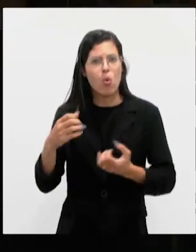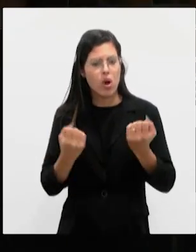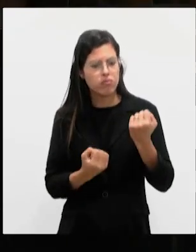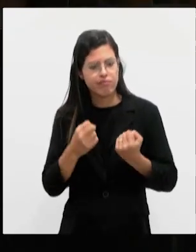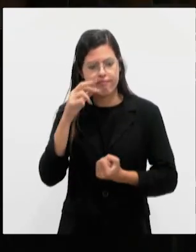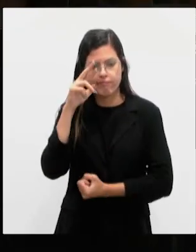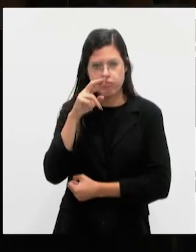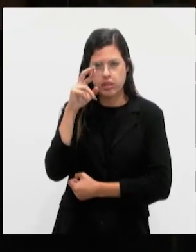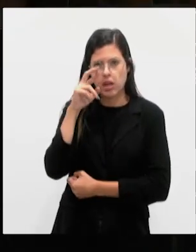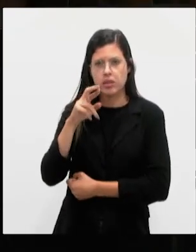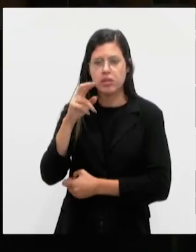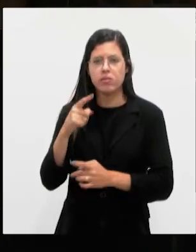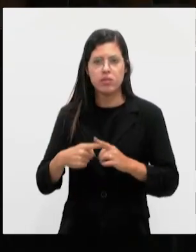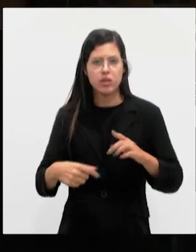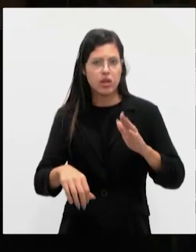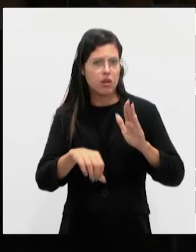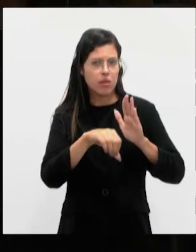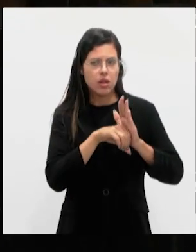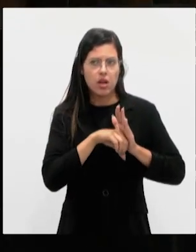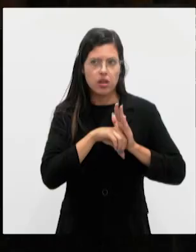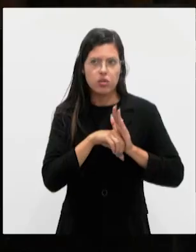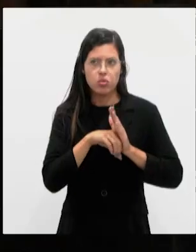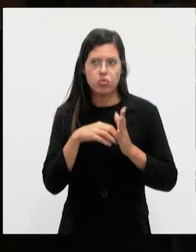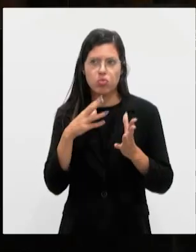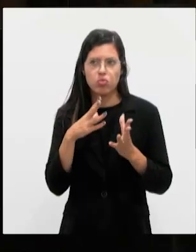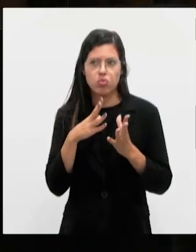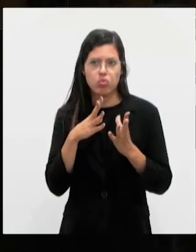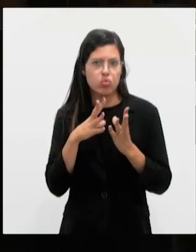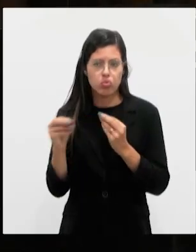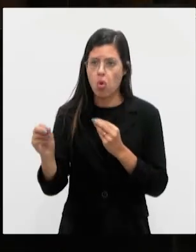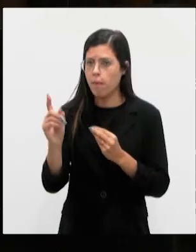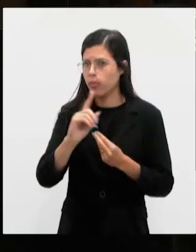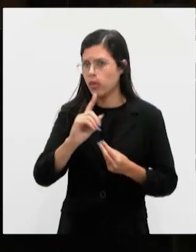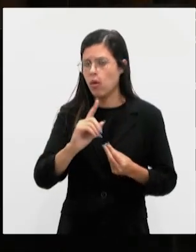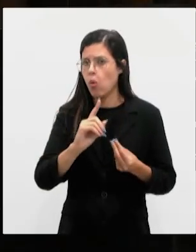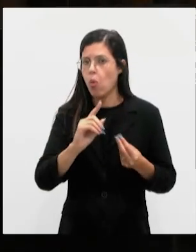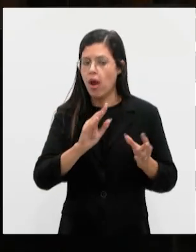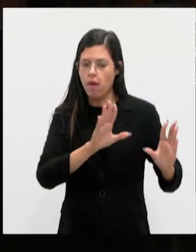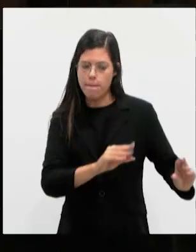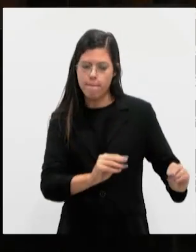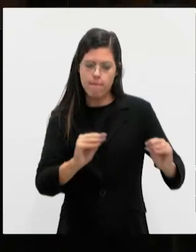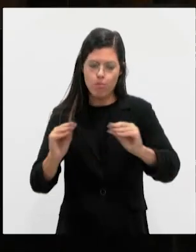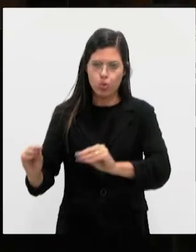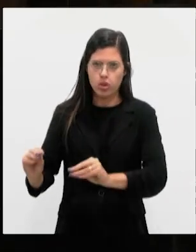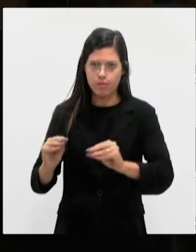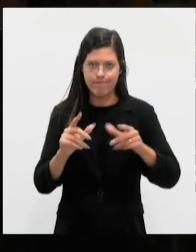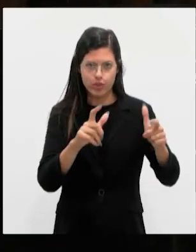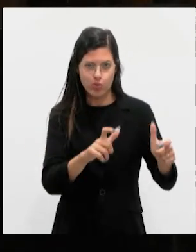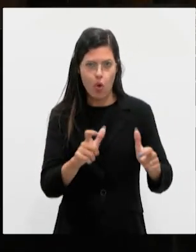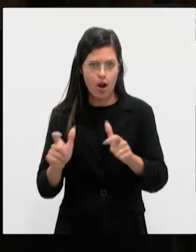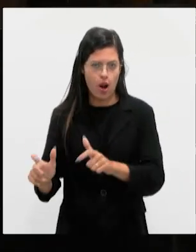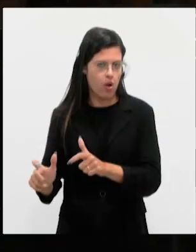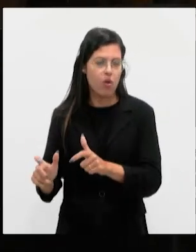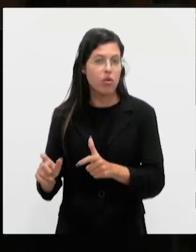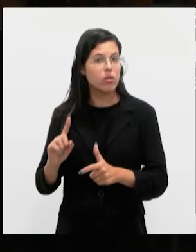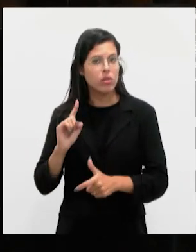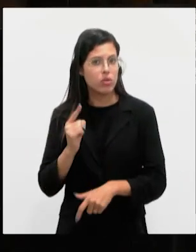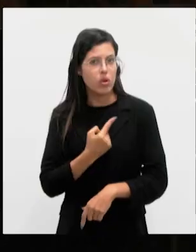a criminalidade não some, ela migra. E nós precisamos estar